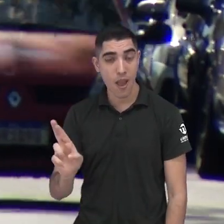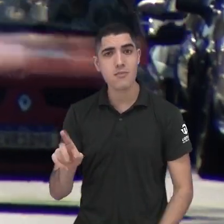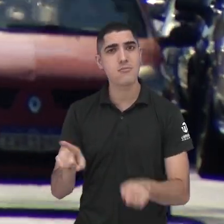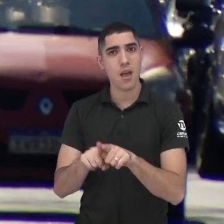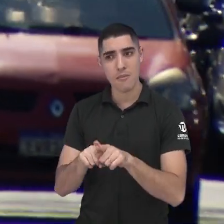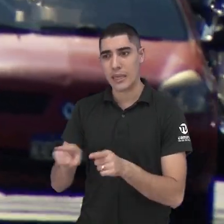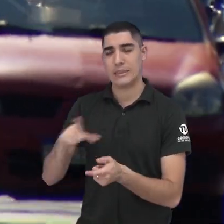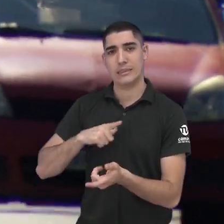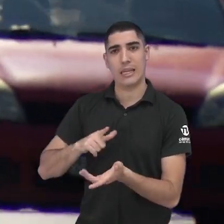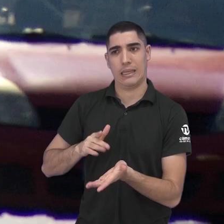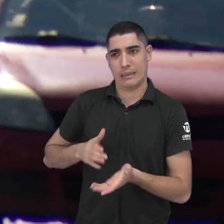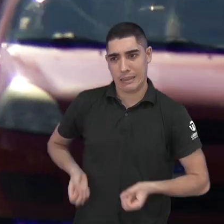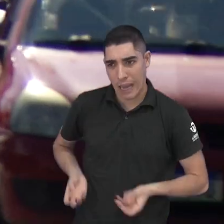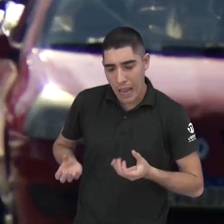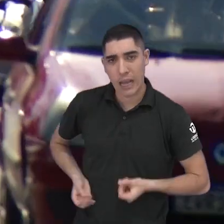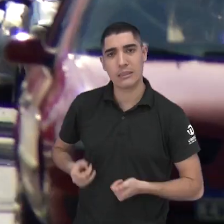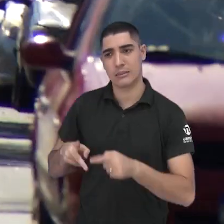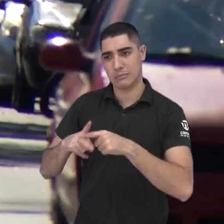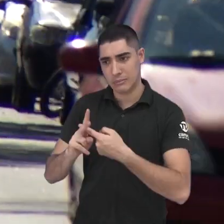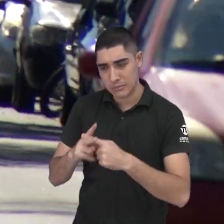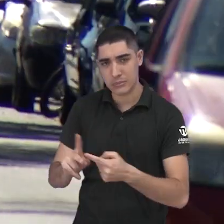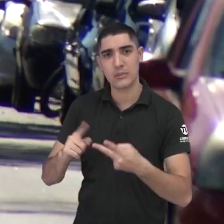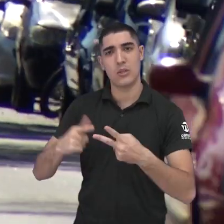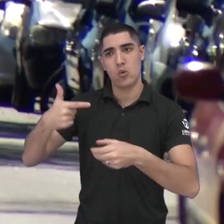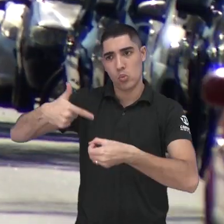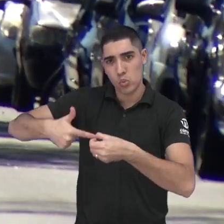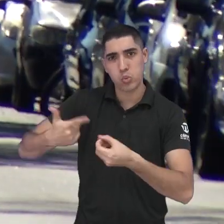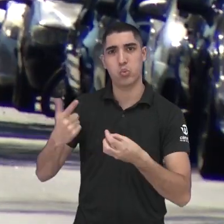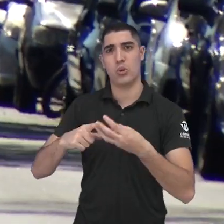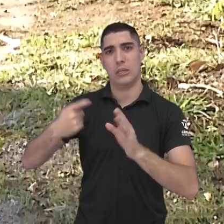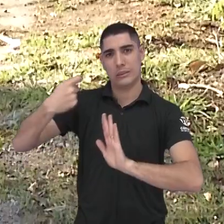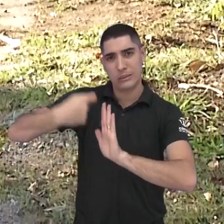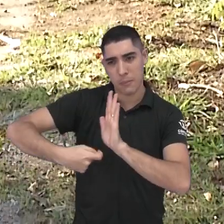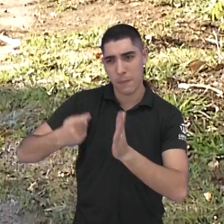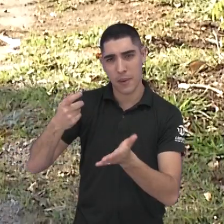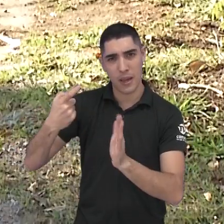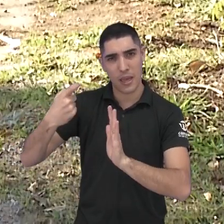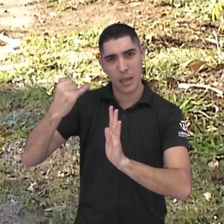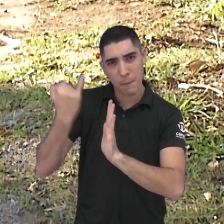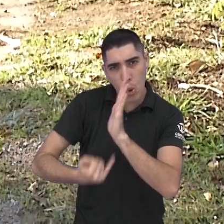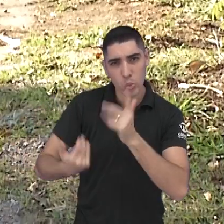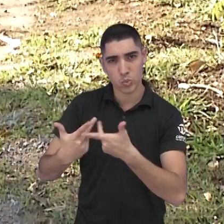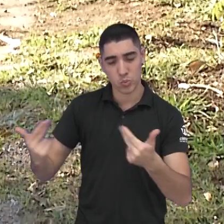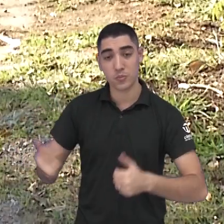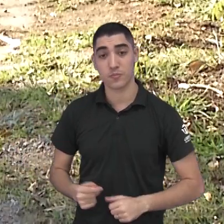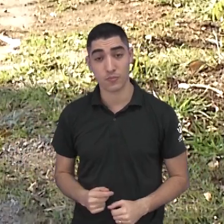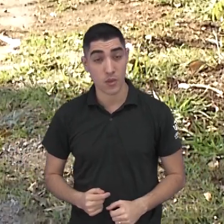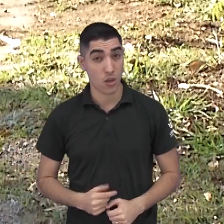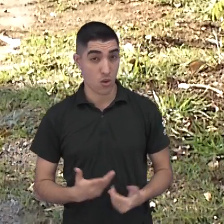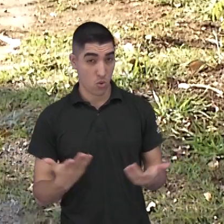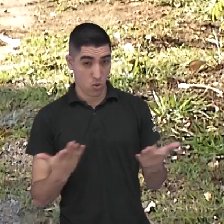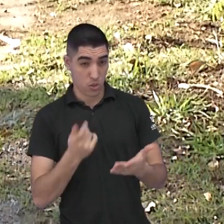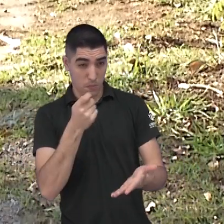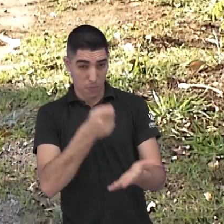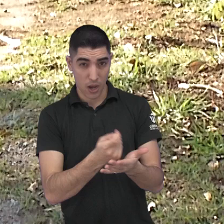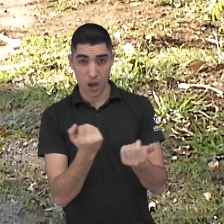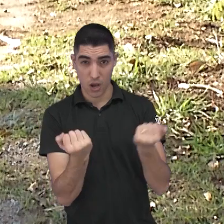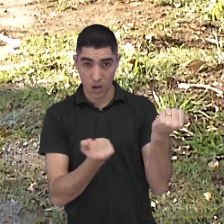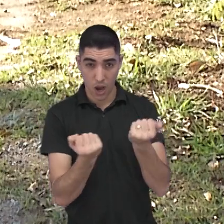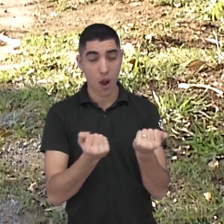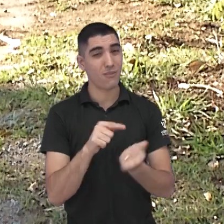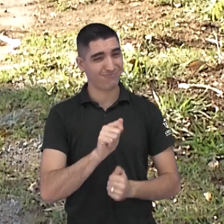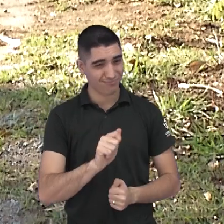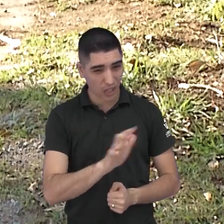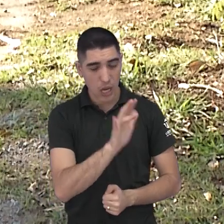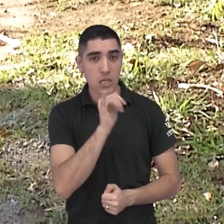mil, além dos gastos com taxas, manutenção e combustível. O custo de manter um veículo automotor hoje é muito alto. Então,